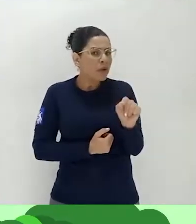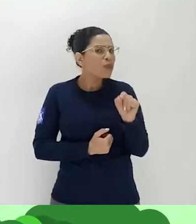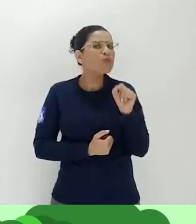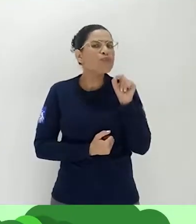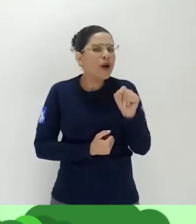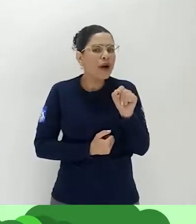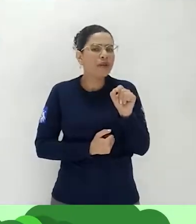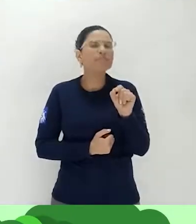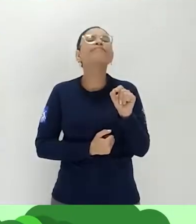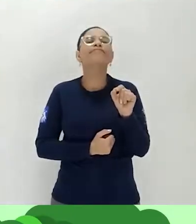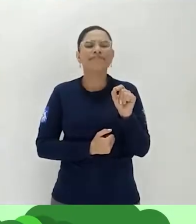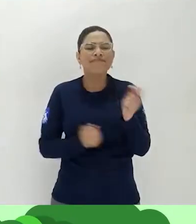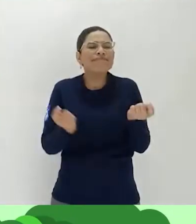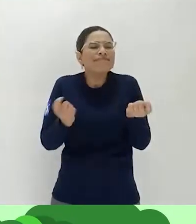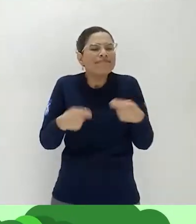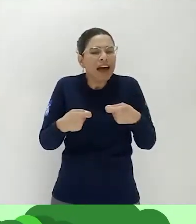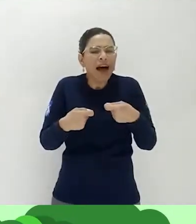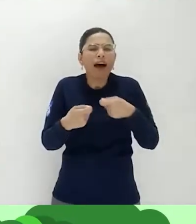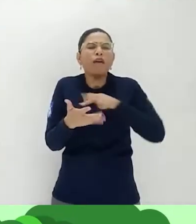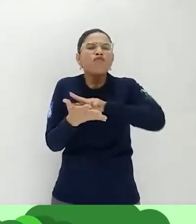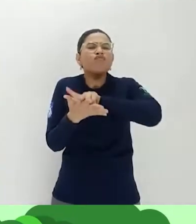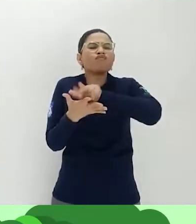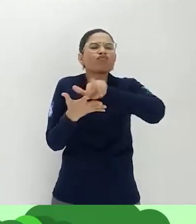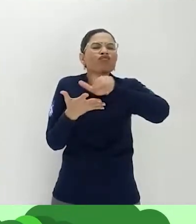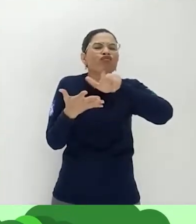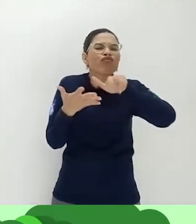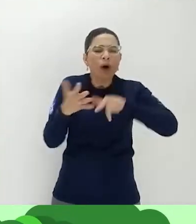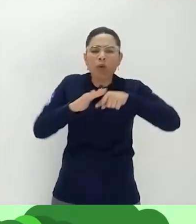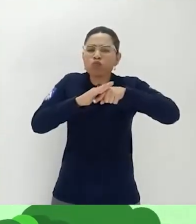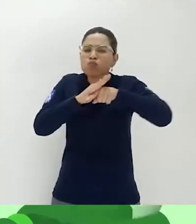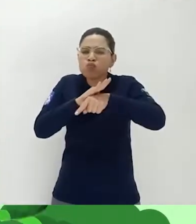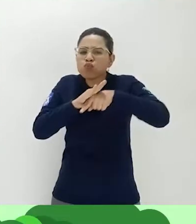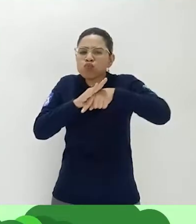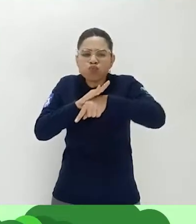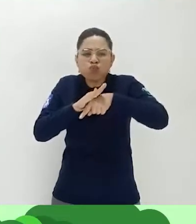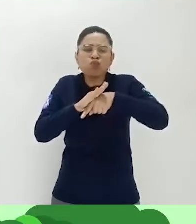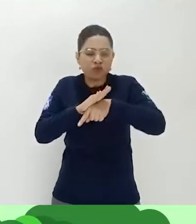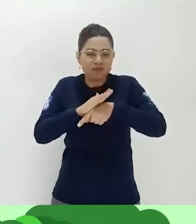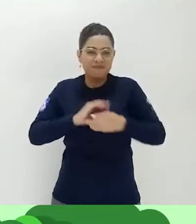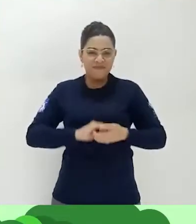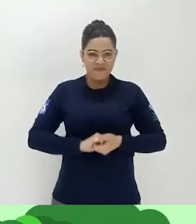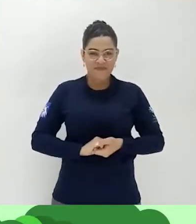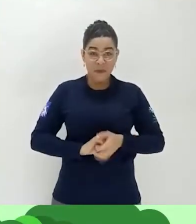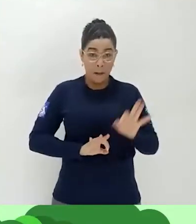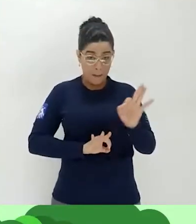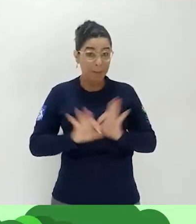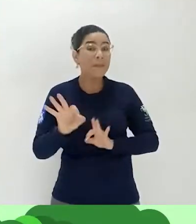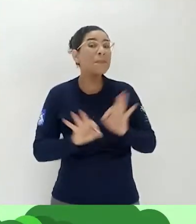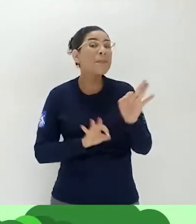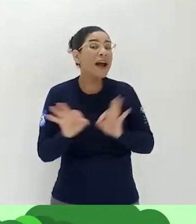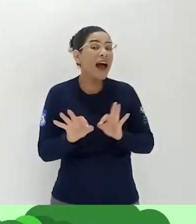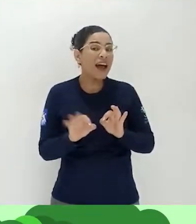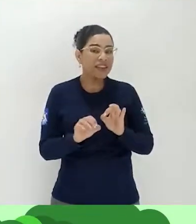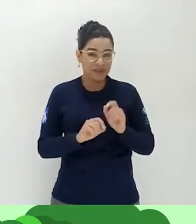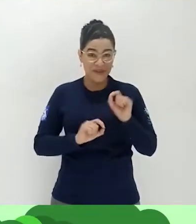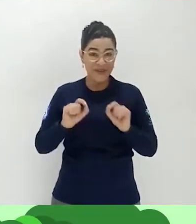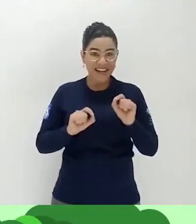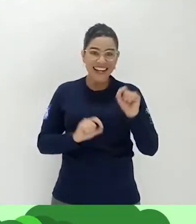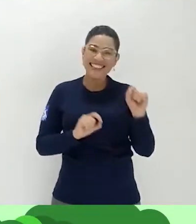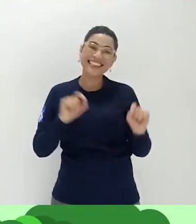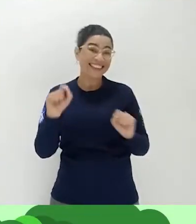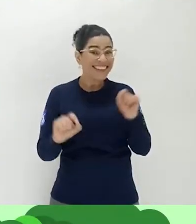explorar bastante coisa pensando aí nesses habitats desses animais. Preparados pra uma adivinha?